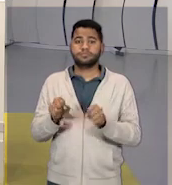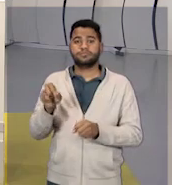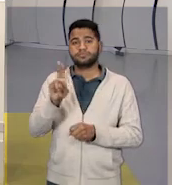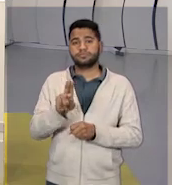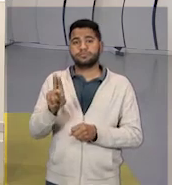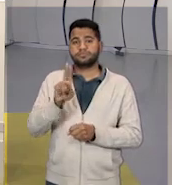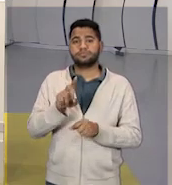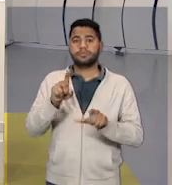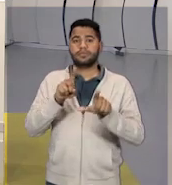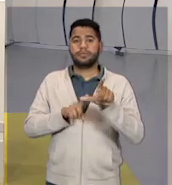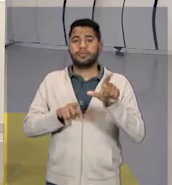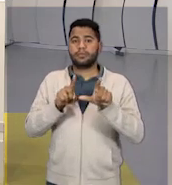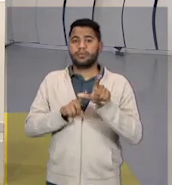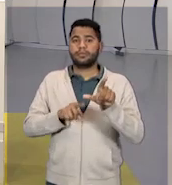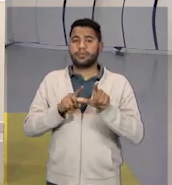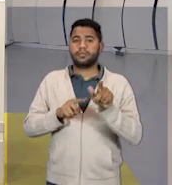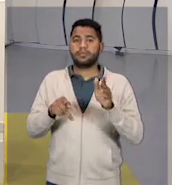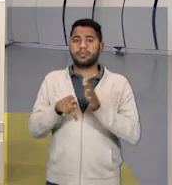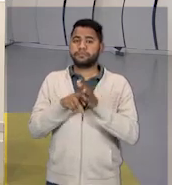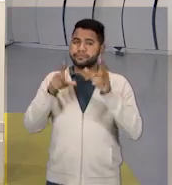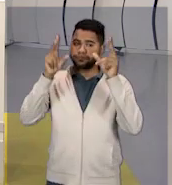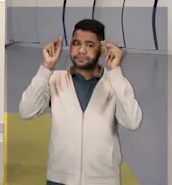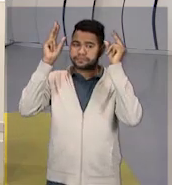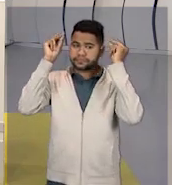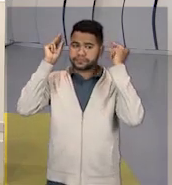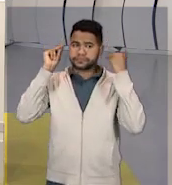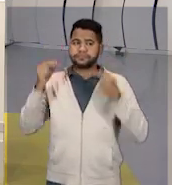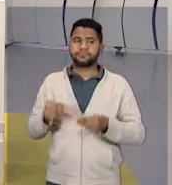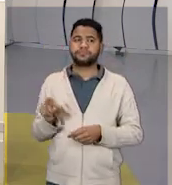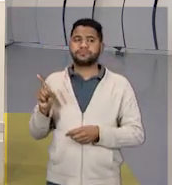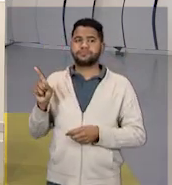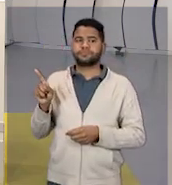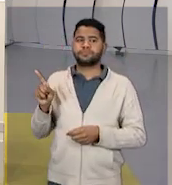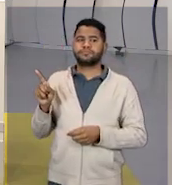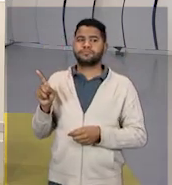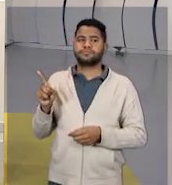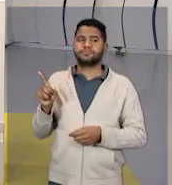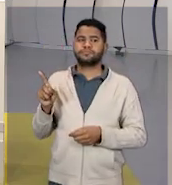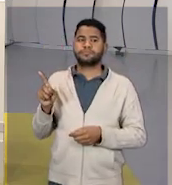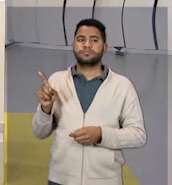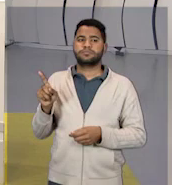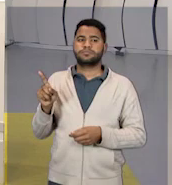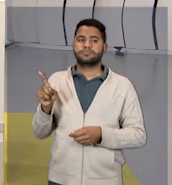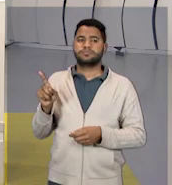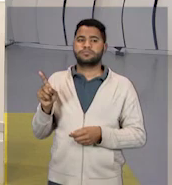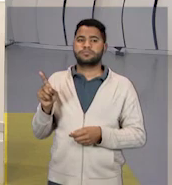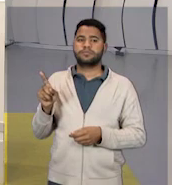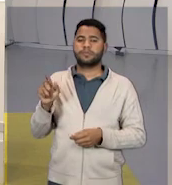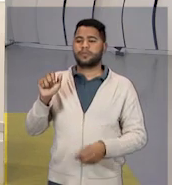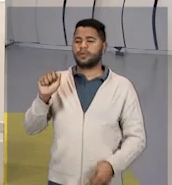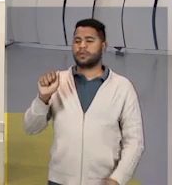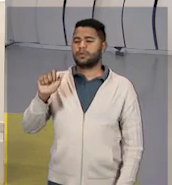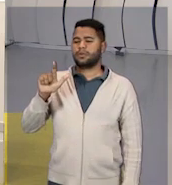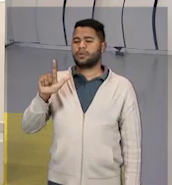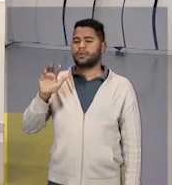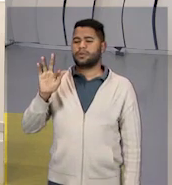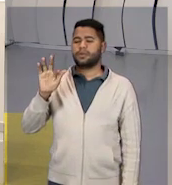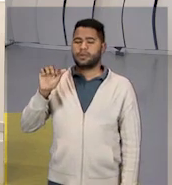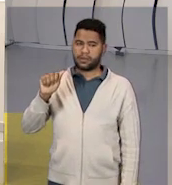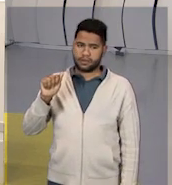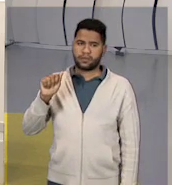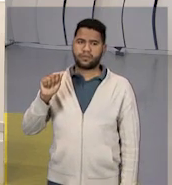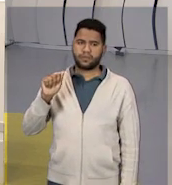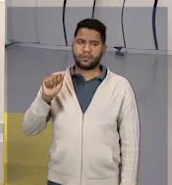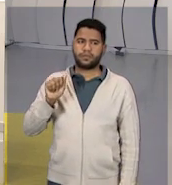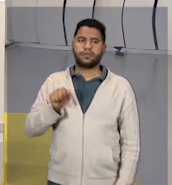uma letra grega, né? Então, a letra grega aqui, que é, no nosso caso aqui, o alfa. Então, ela é chamada, essa letra